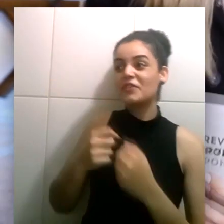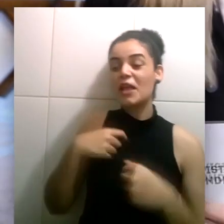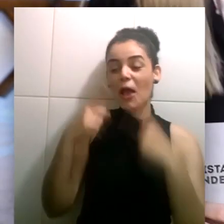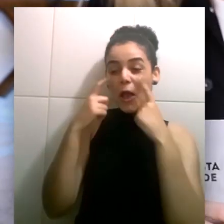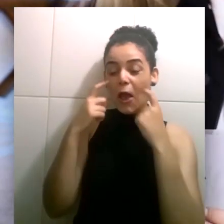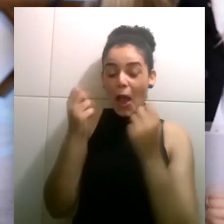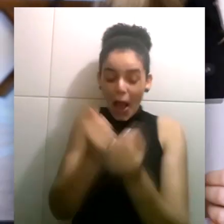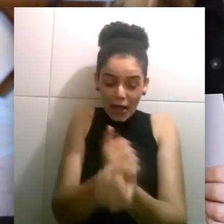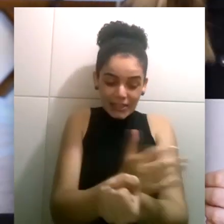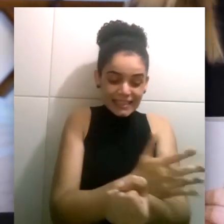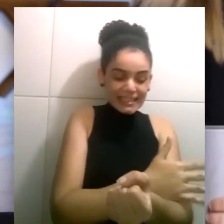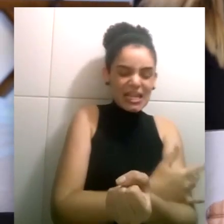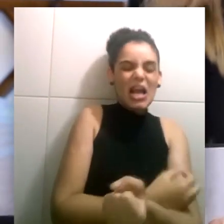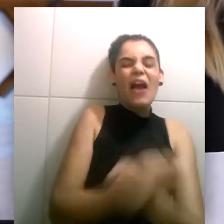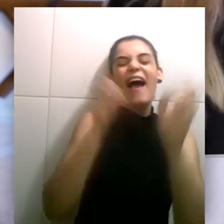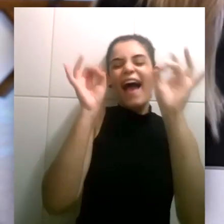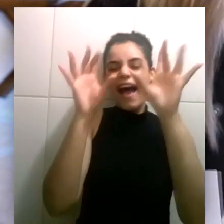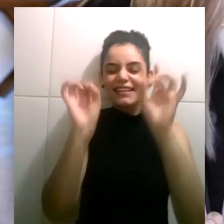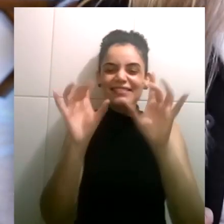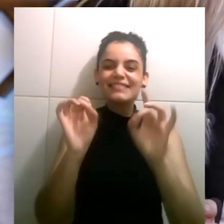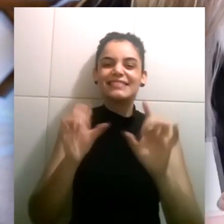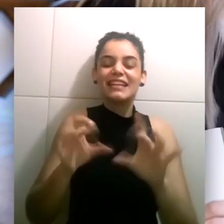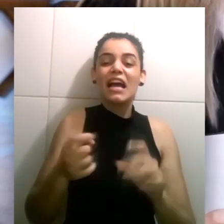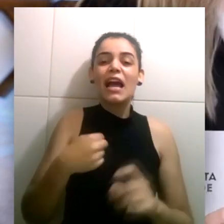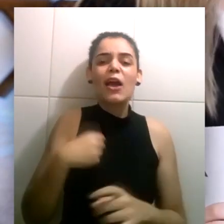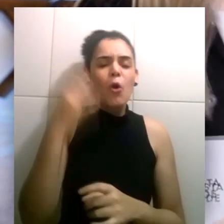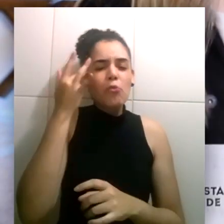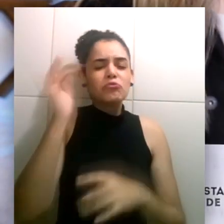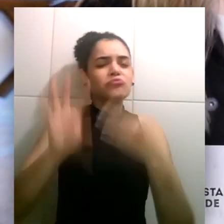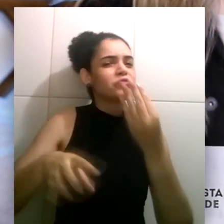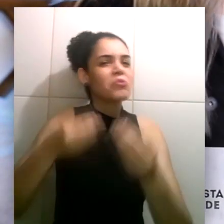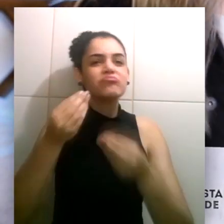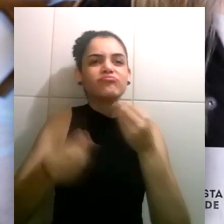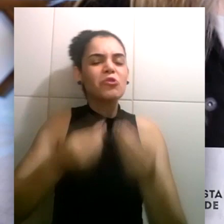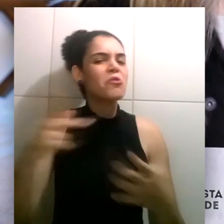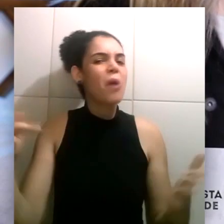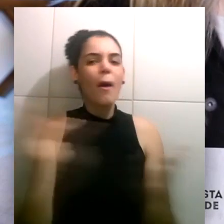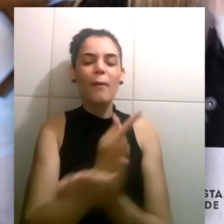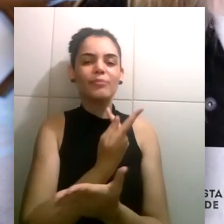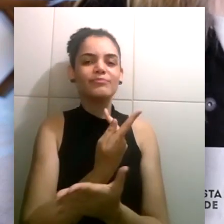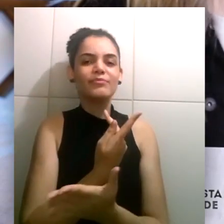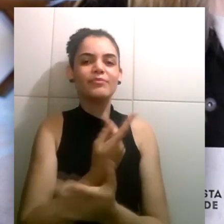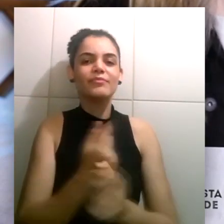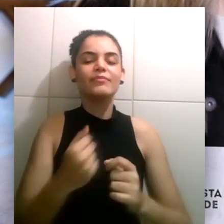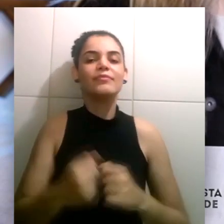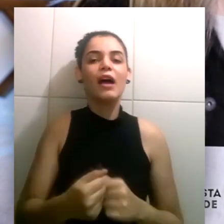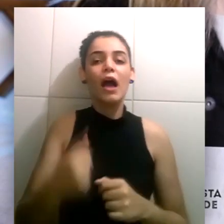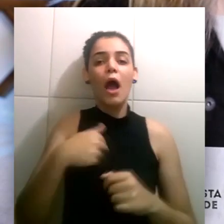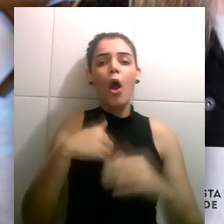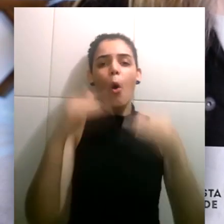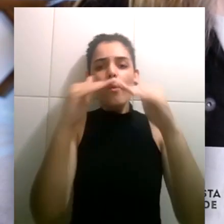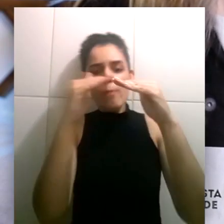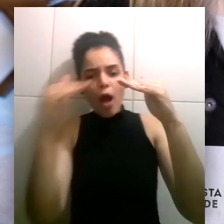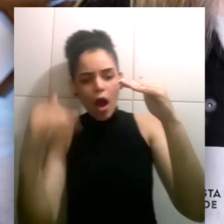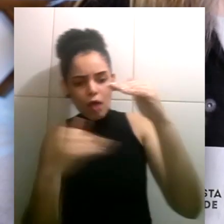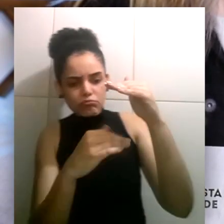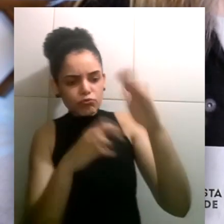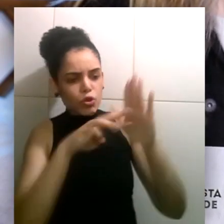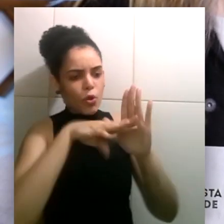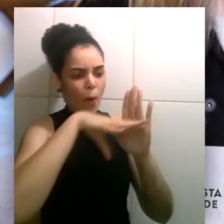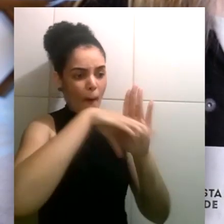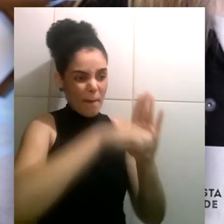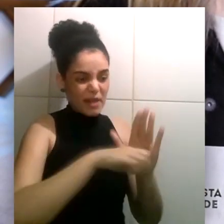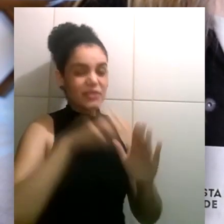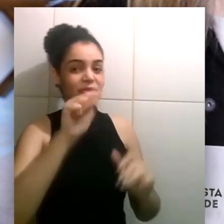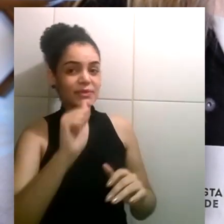para chegar no Imersão, foi bem especial. Gente, eu não sabia como que ia rolar. Eu tava, né, debaixo